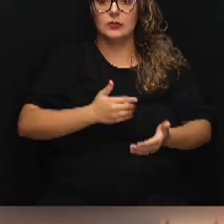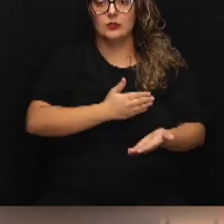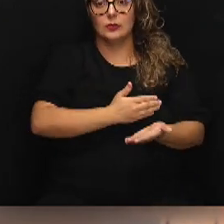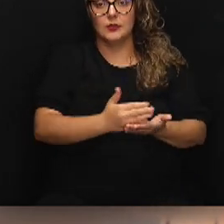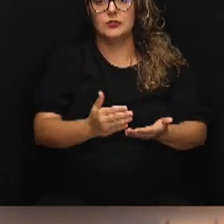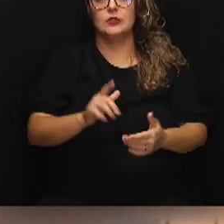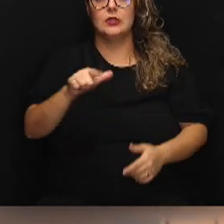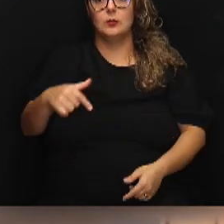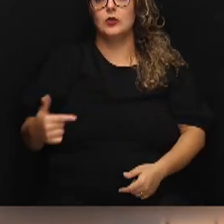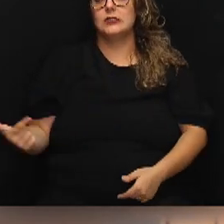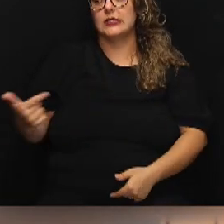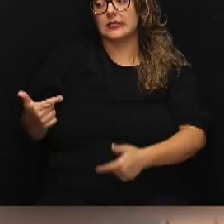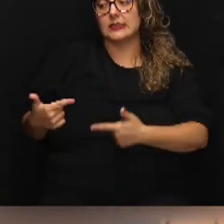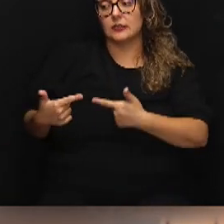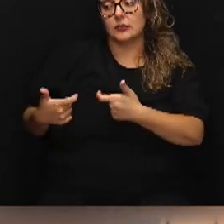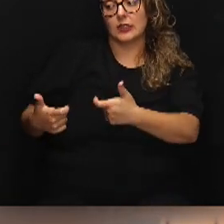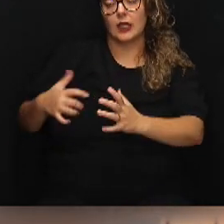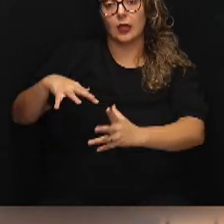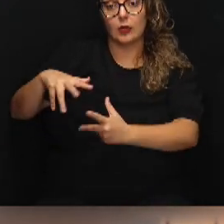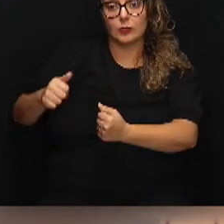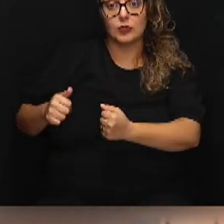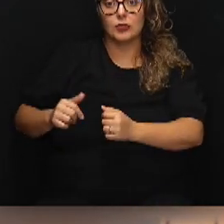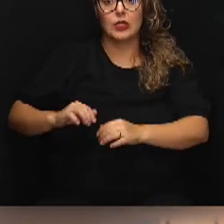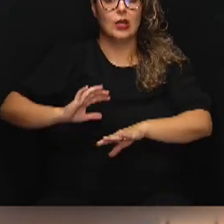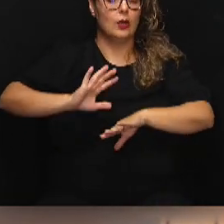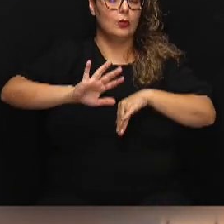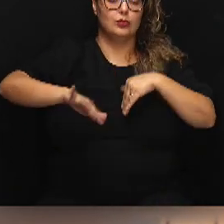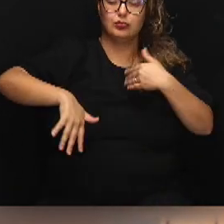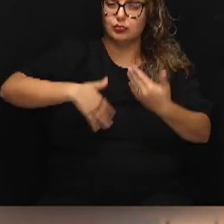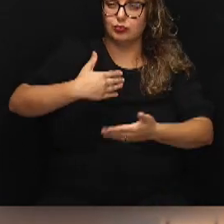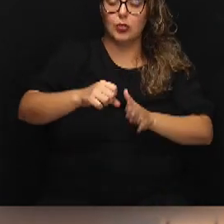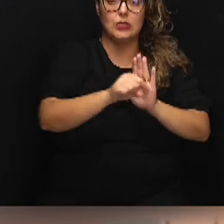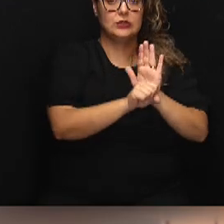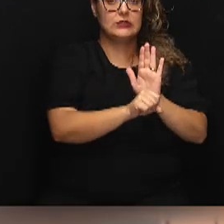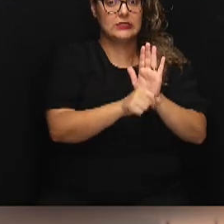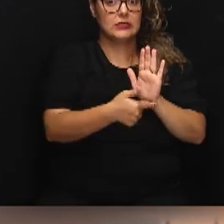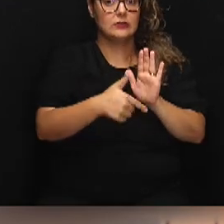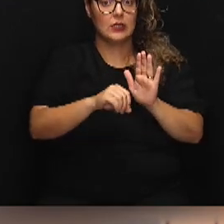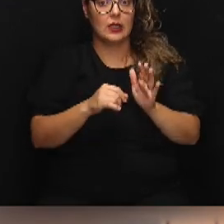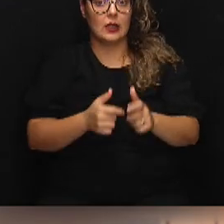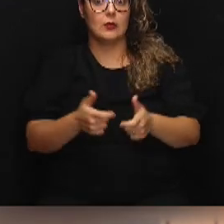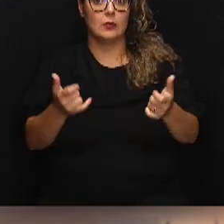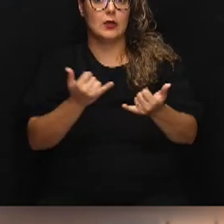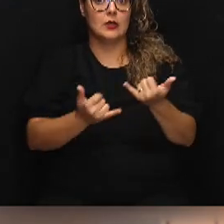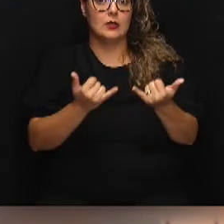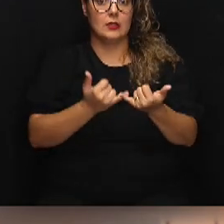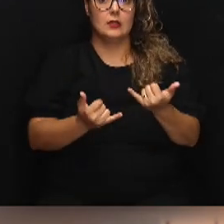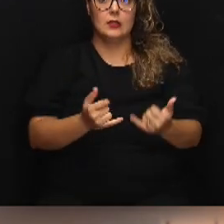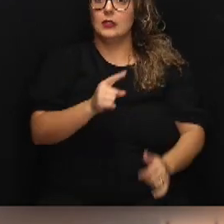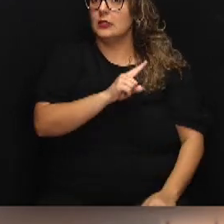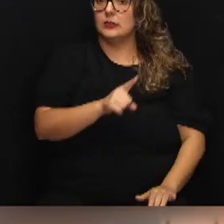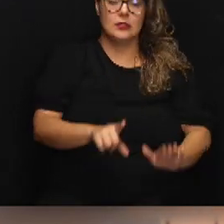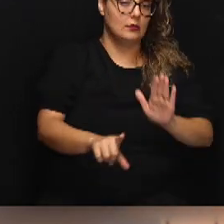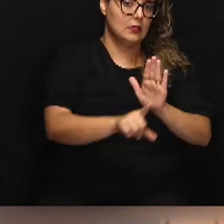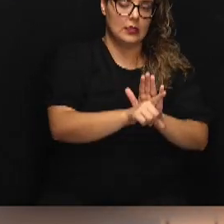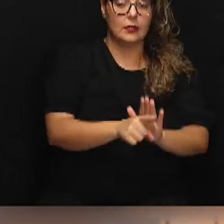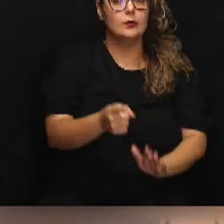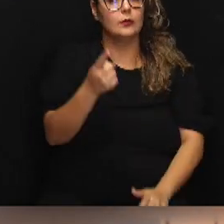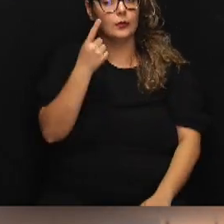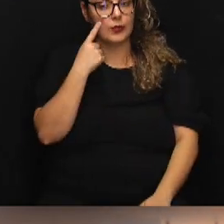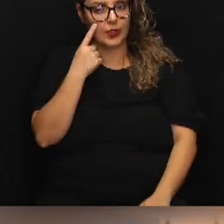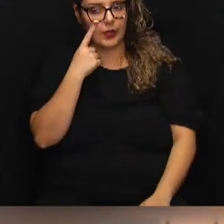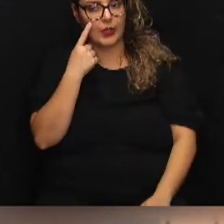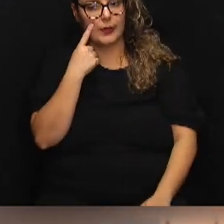Mundial, atravessando todo o conturbado século XX, grande parte dele na ilegalidade. E olha só,